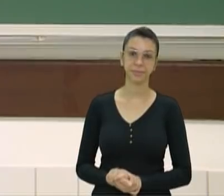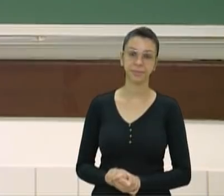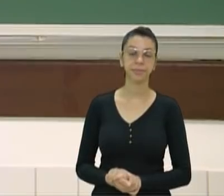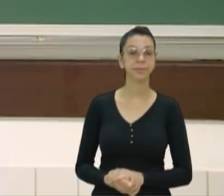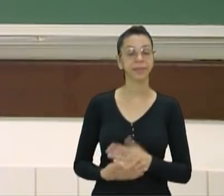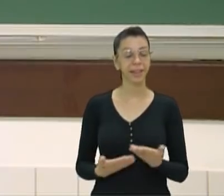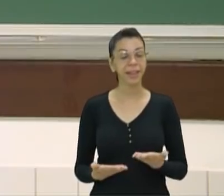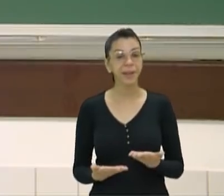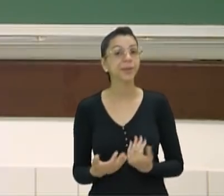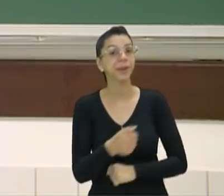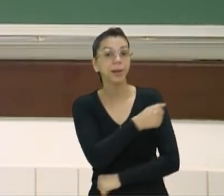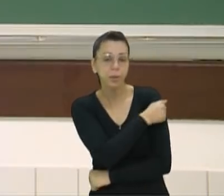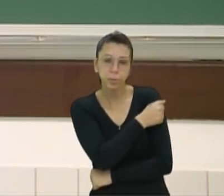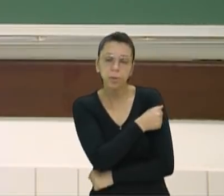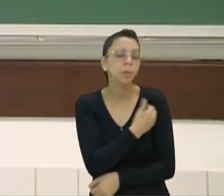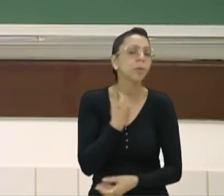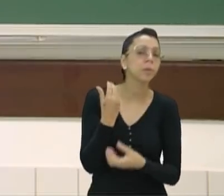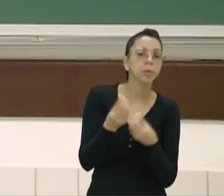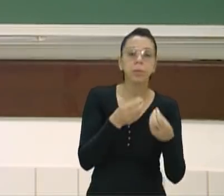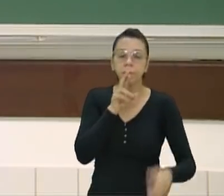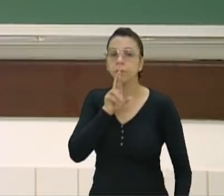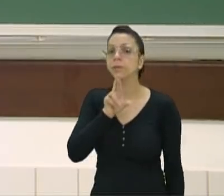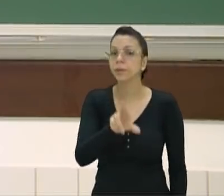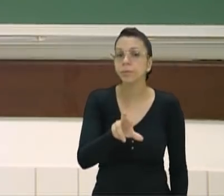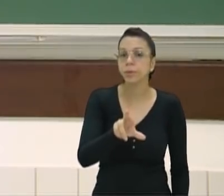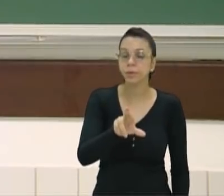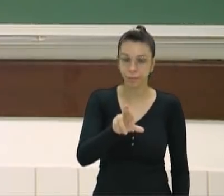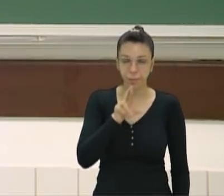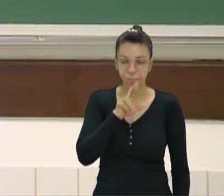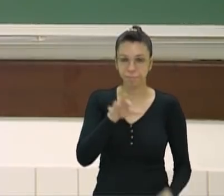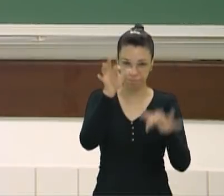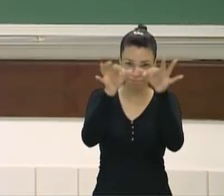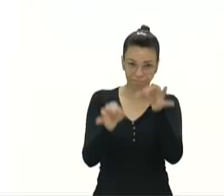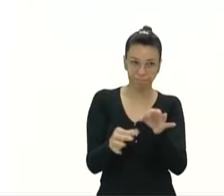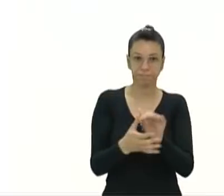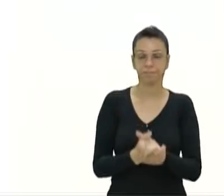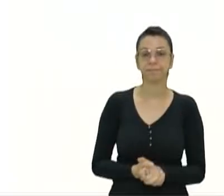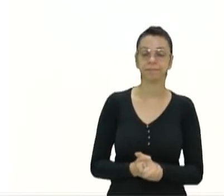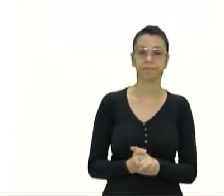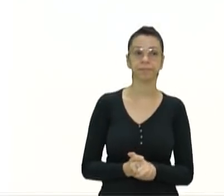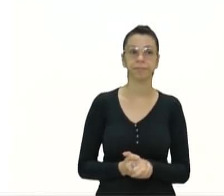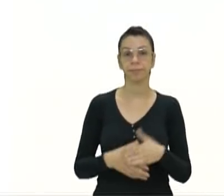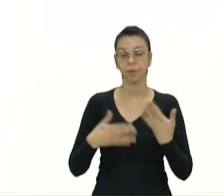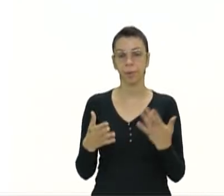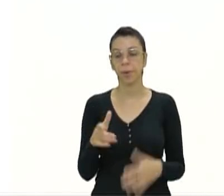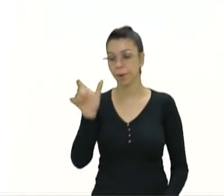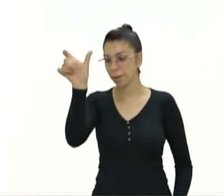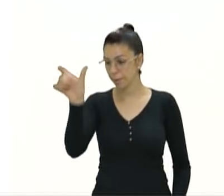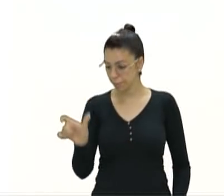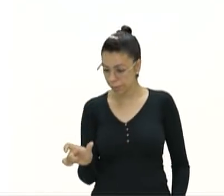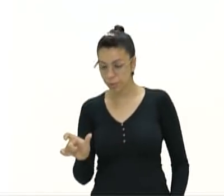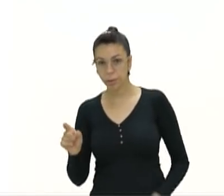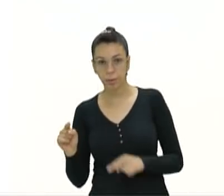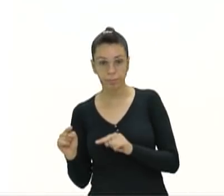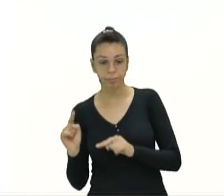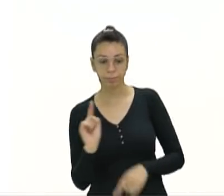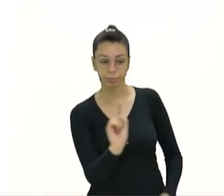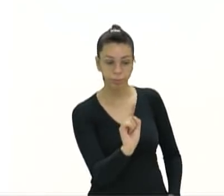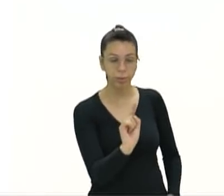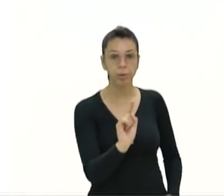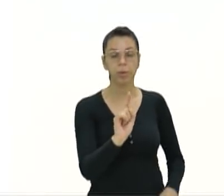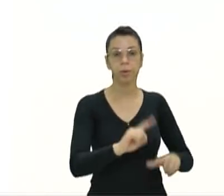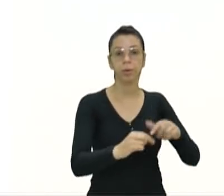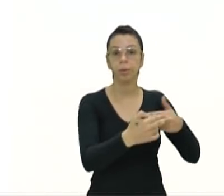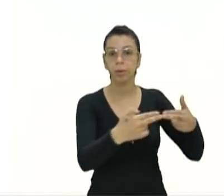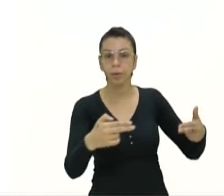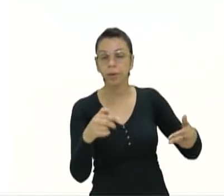Olá, estudante. E aí, qual foi a questão que você marcou? Vamos ver a resposta correta? Então, quando uma pessoa está diante de um objeto, ela